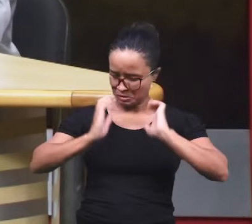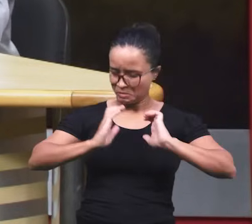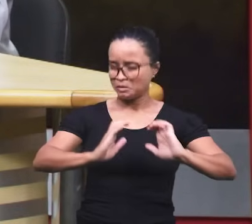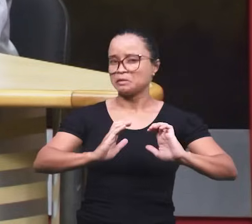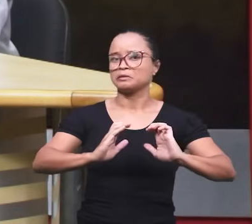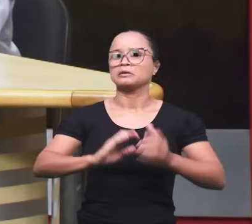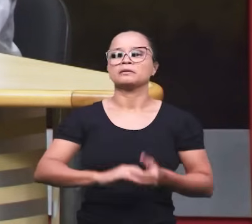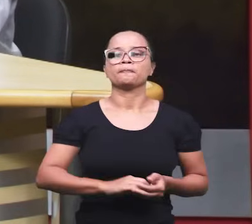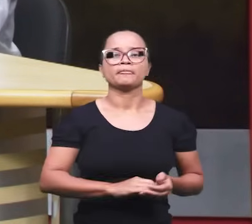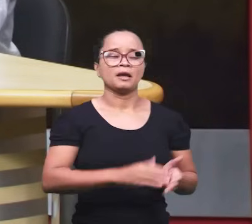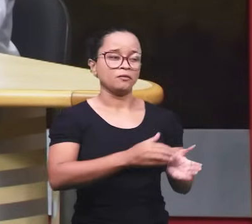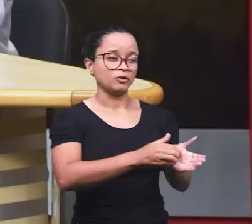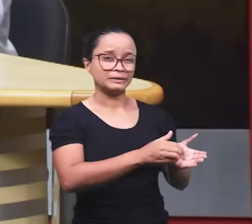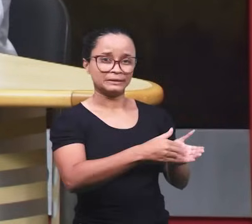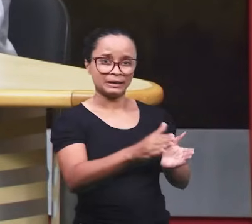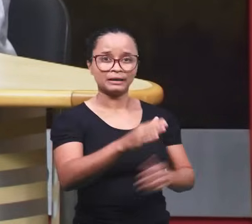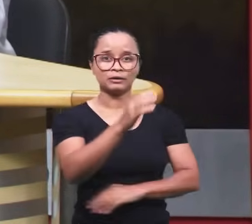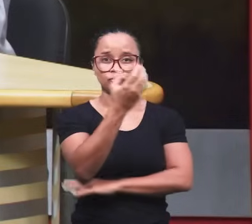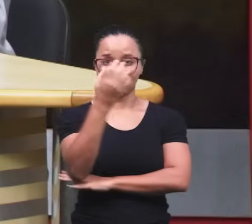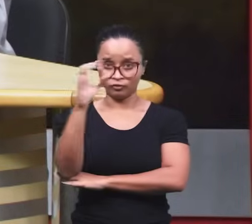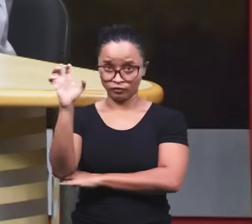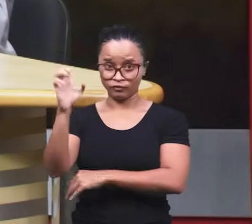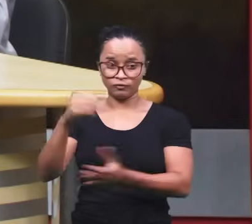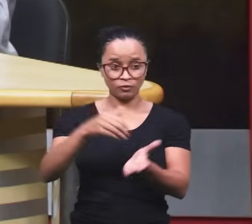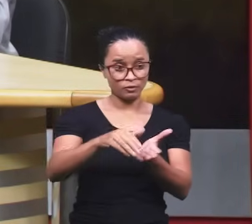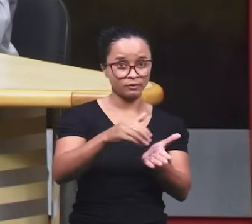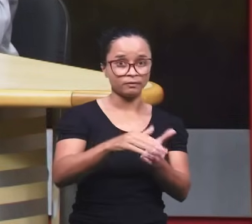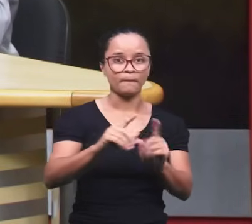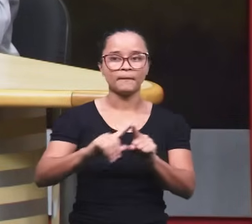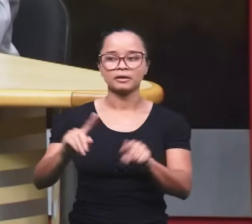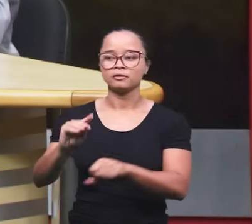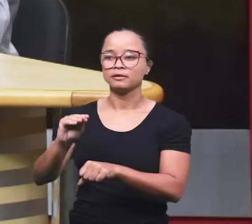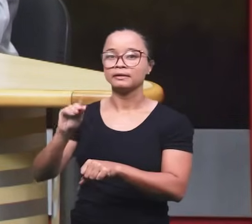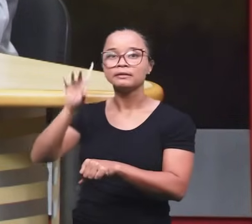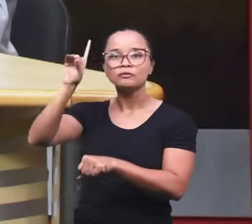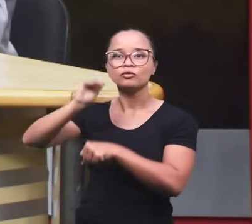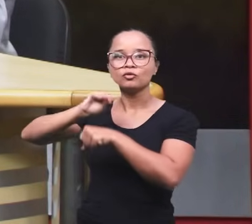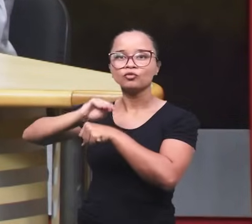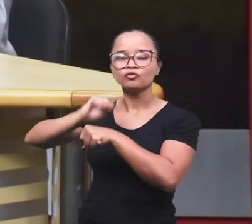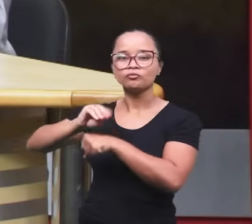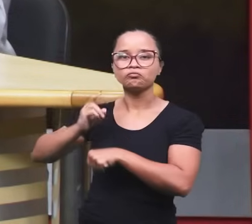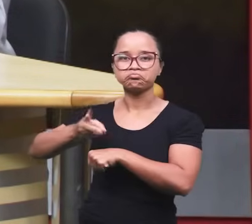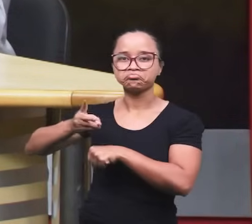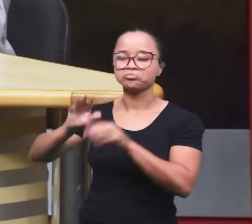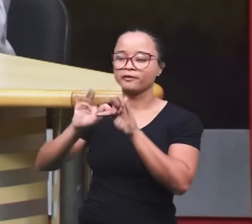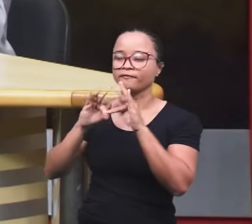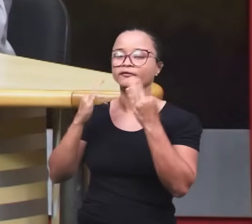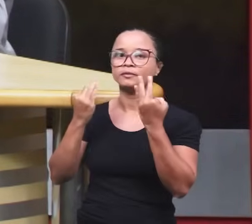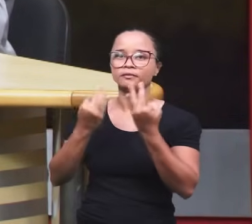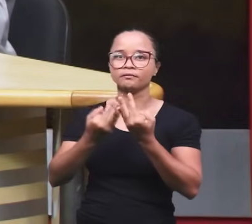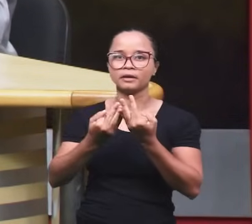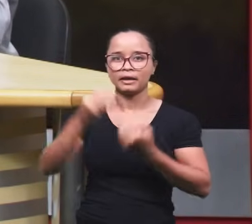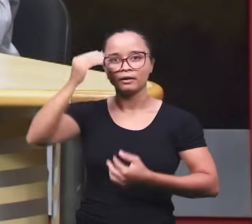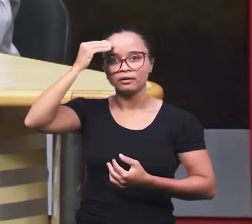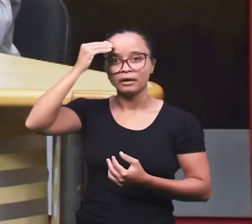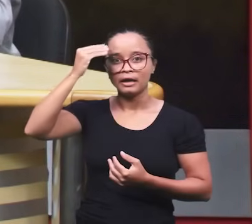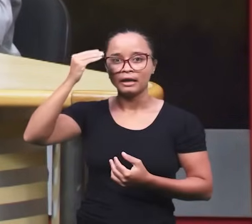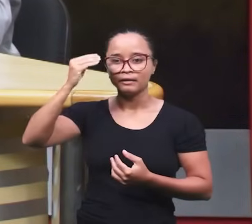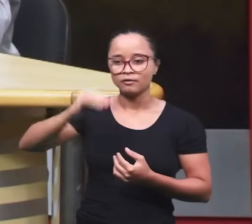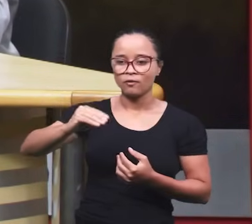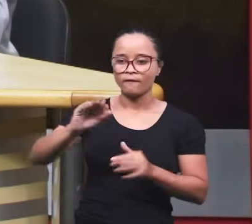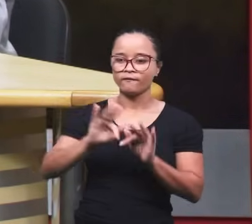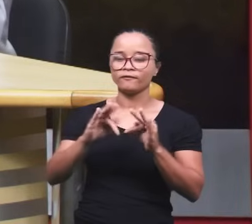rebeldia ele foi colocado para fora do Jardim do éem mas há uma coisa que Deus preservou a família o senhor não